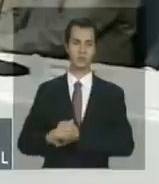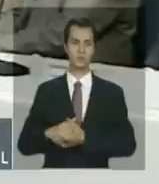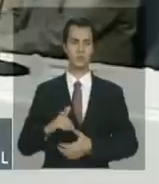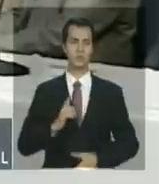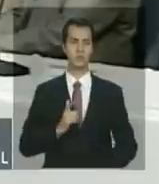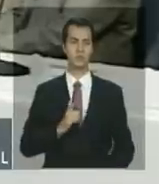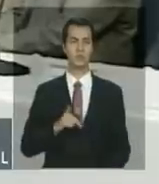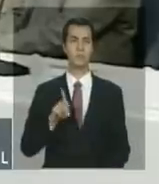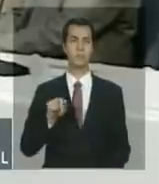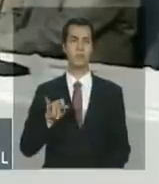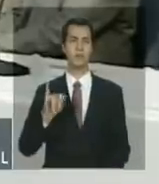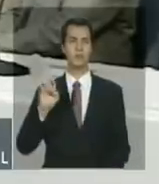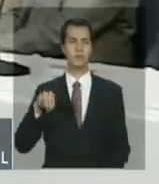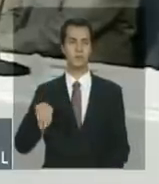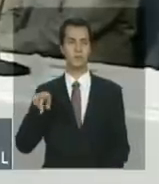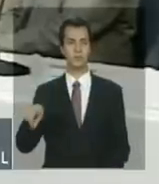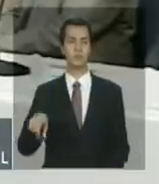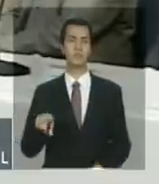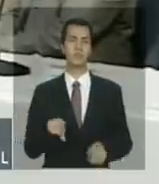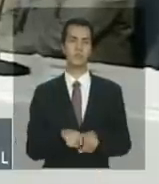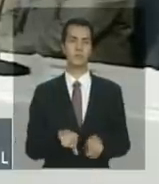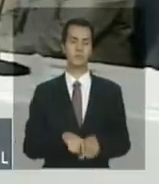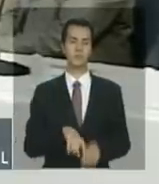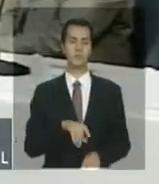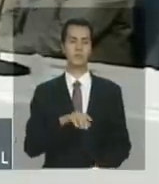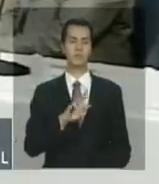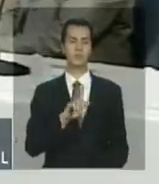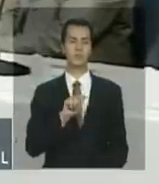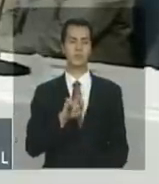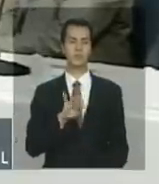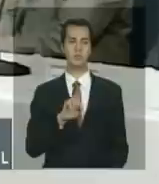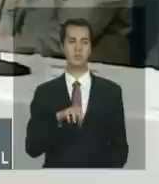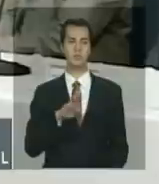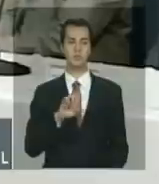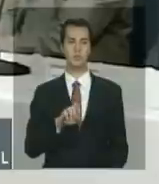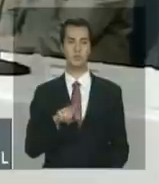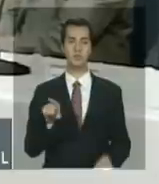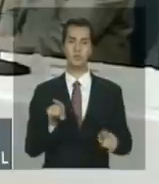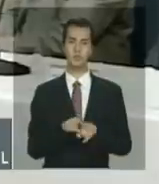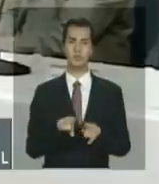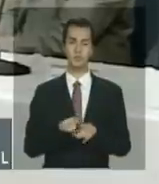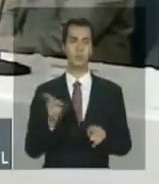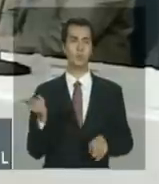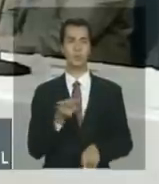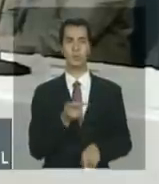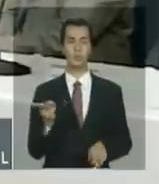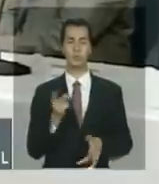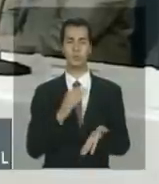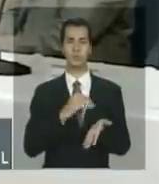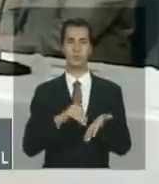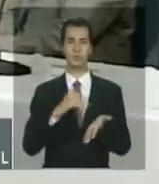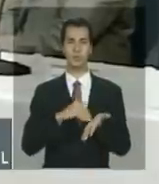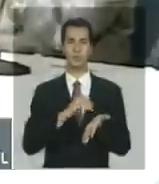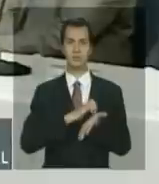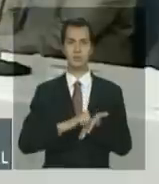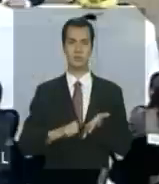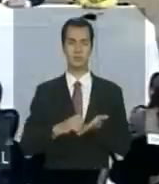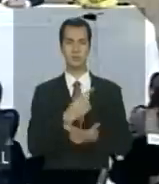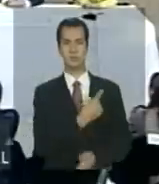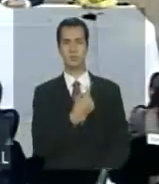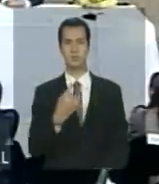aqui, que são o Paim e o Chico Gaetani, mas queria cumprimentar em nome deles todos os secretários